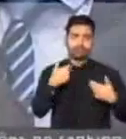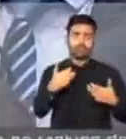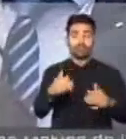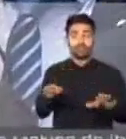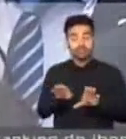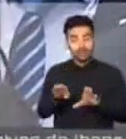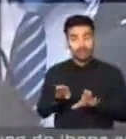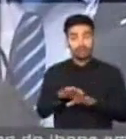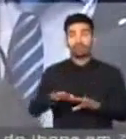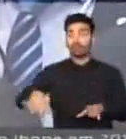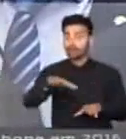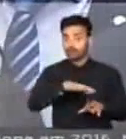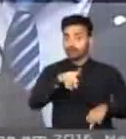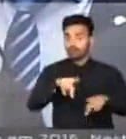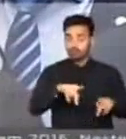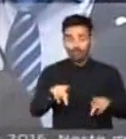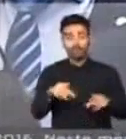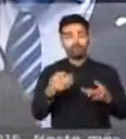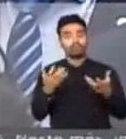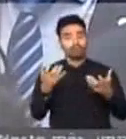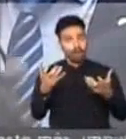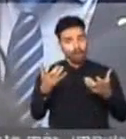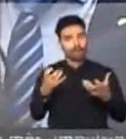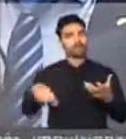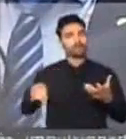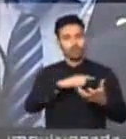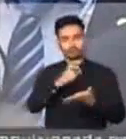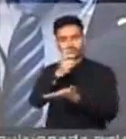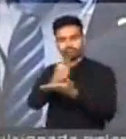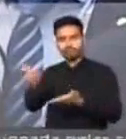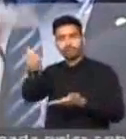para responsabilizar aquela que ao longo